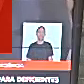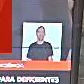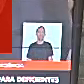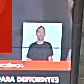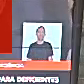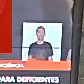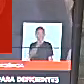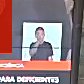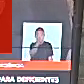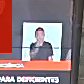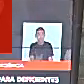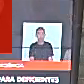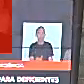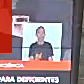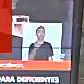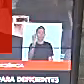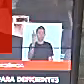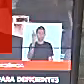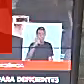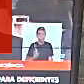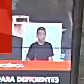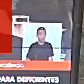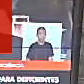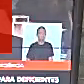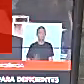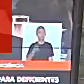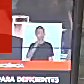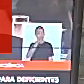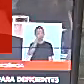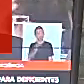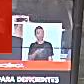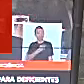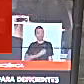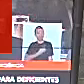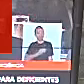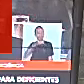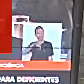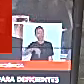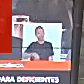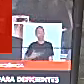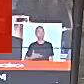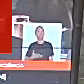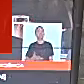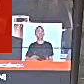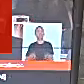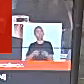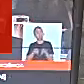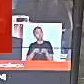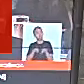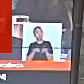pessoa com deficiência, aqui presente, fisicamente, ou que esteja nos